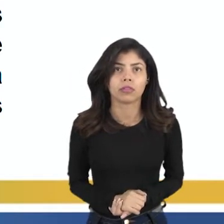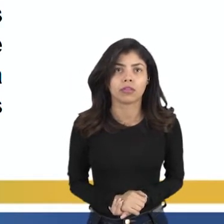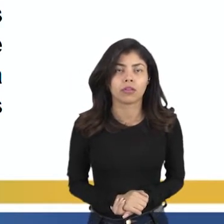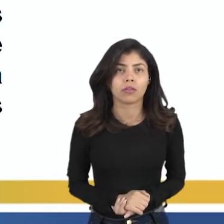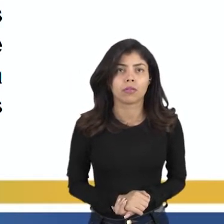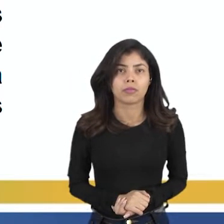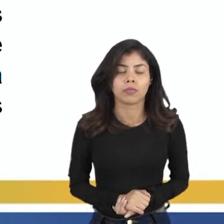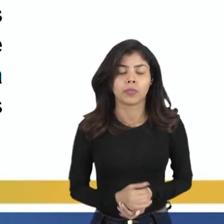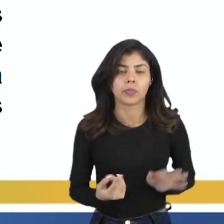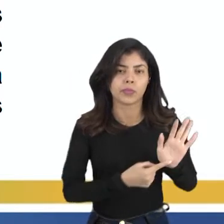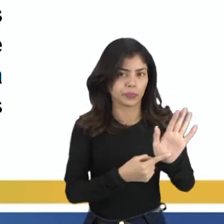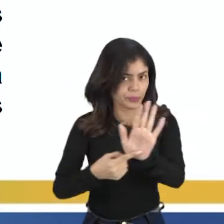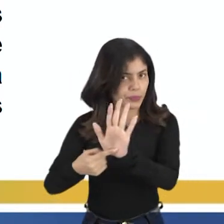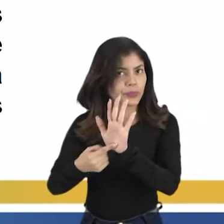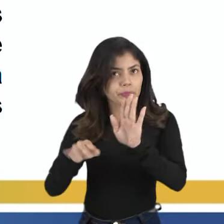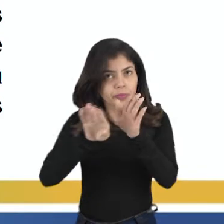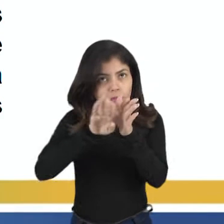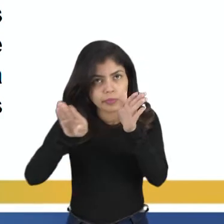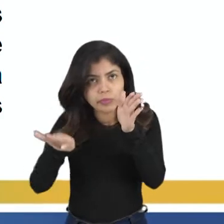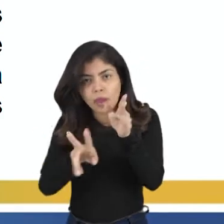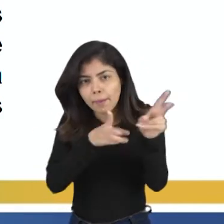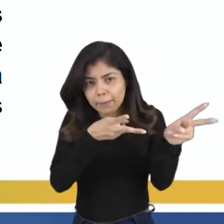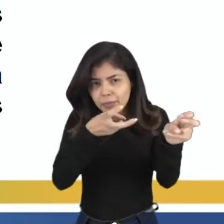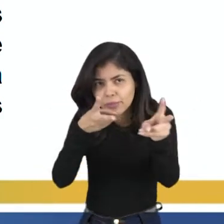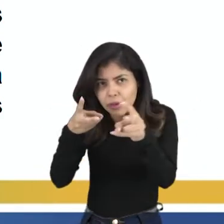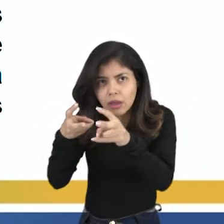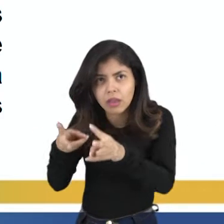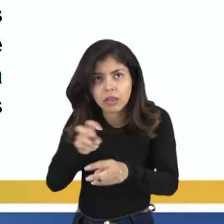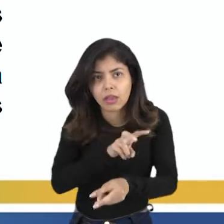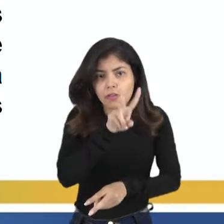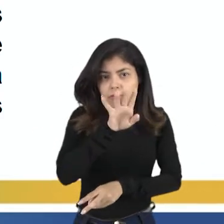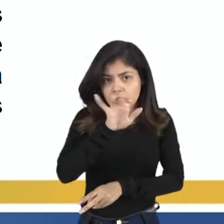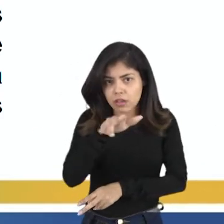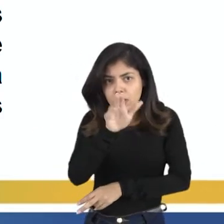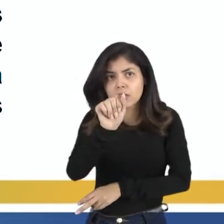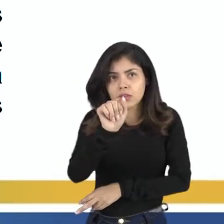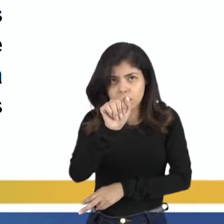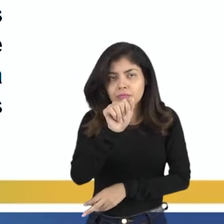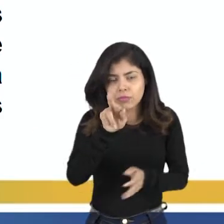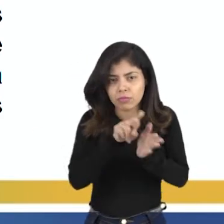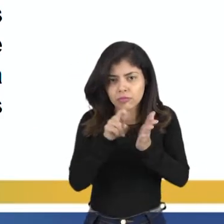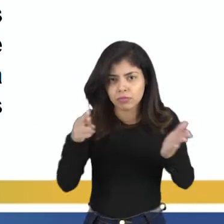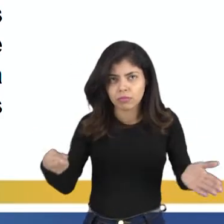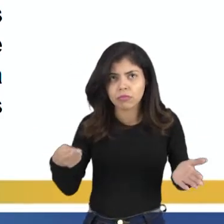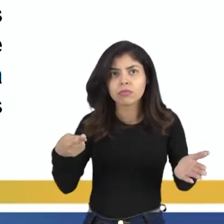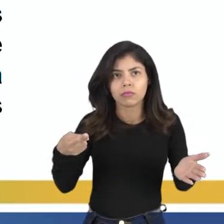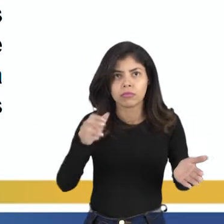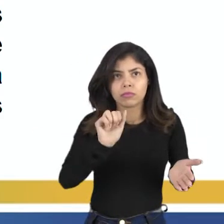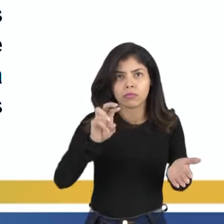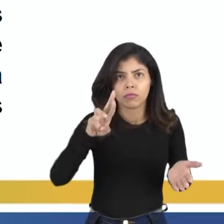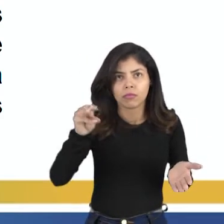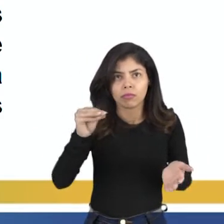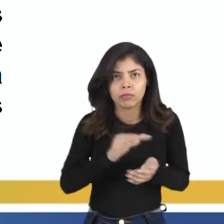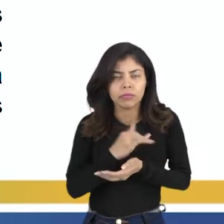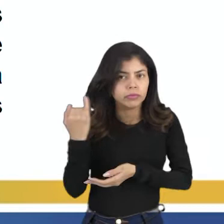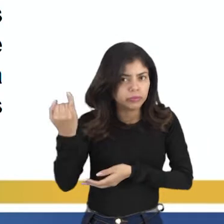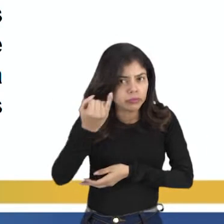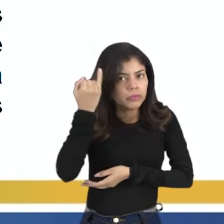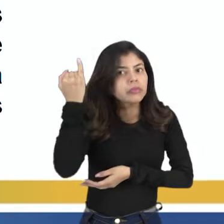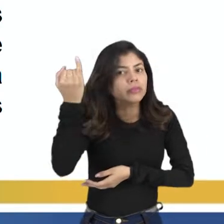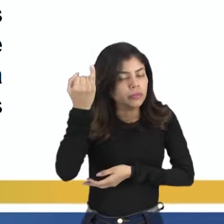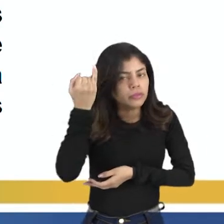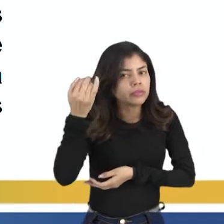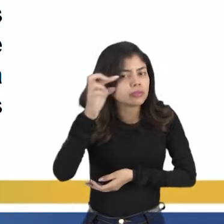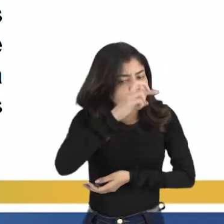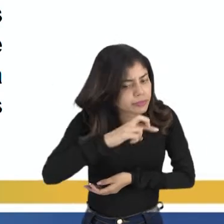nós temos a referência aqui embaixo, ó, percebam, veja abril.com.br. É importantíssimo